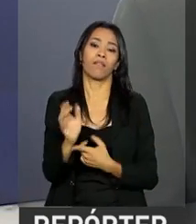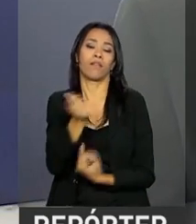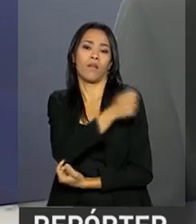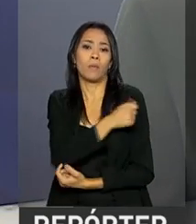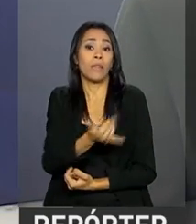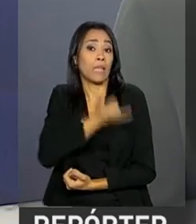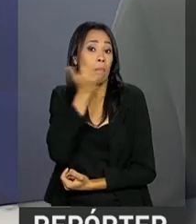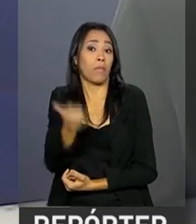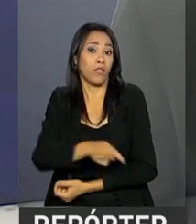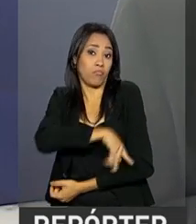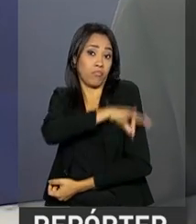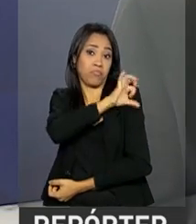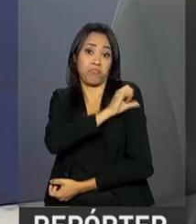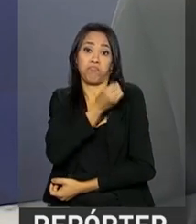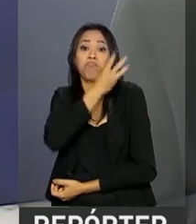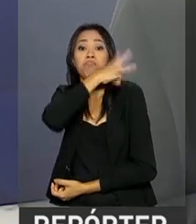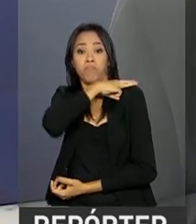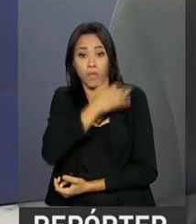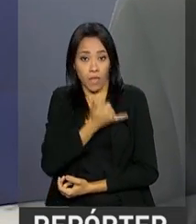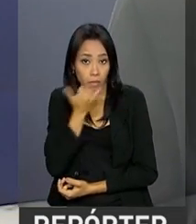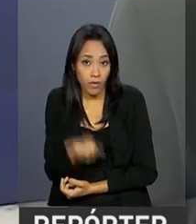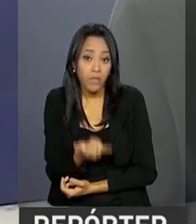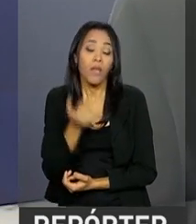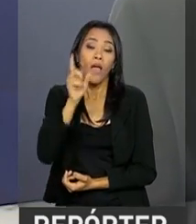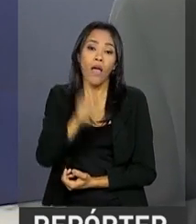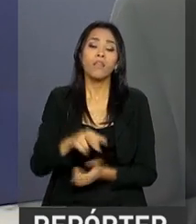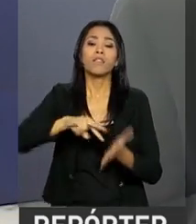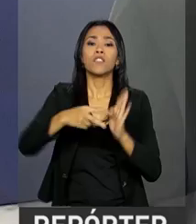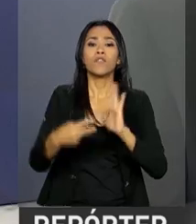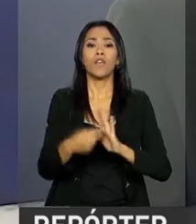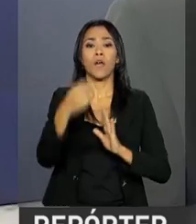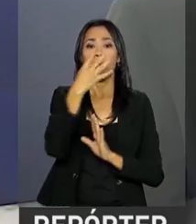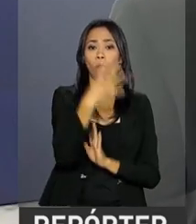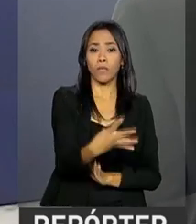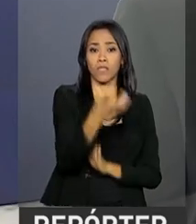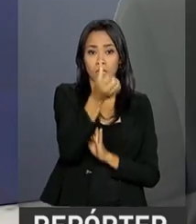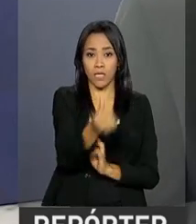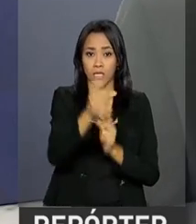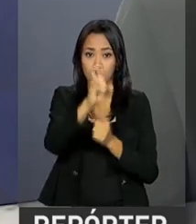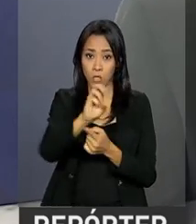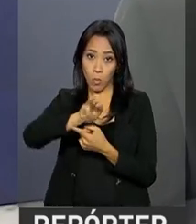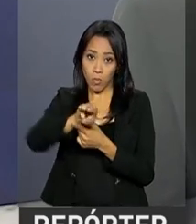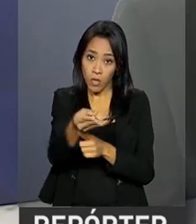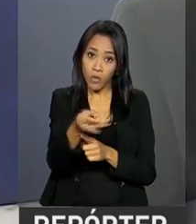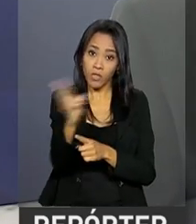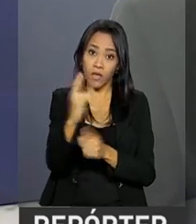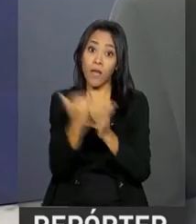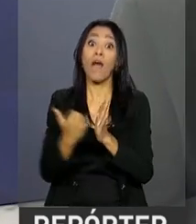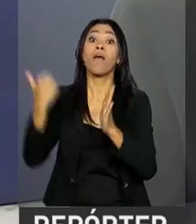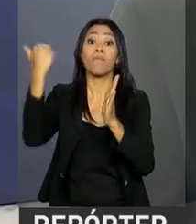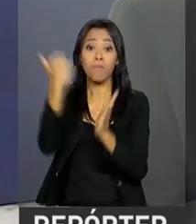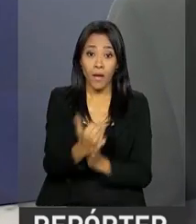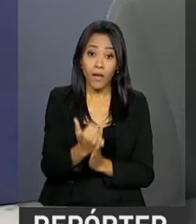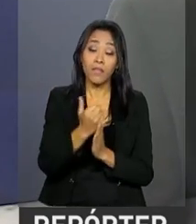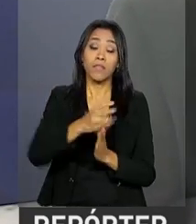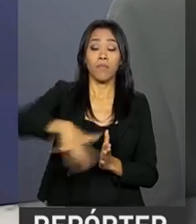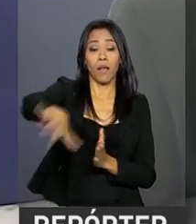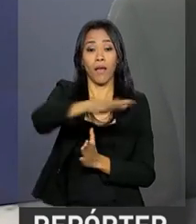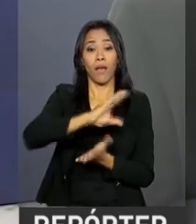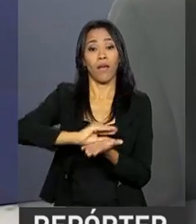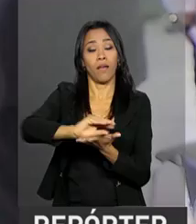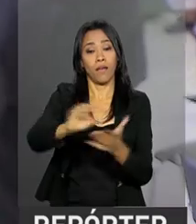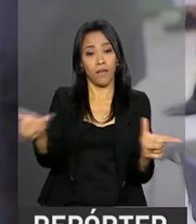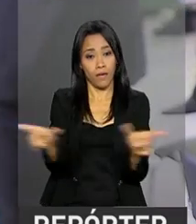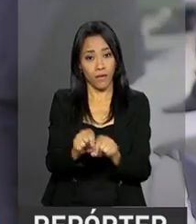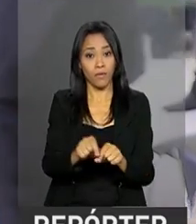ensino do aluno e representa 4 465 milhões deais a mais para o programa nacional de alimentação